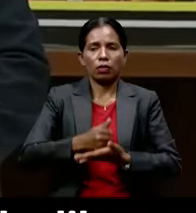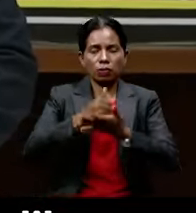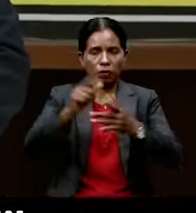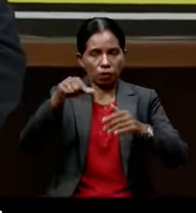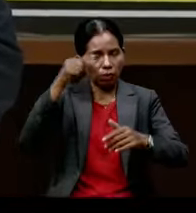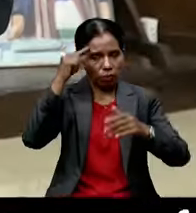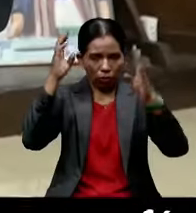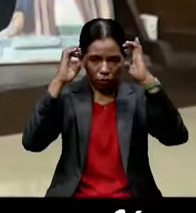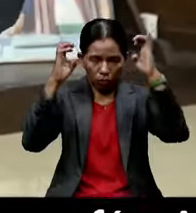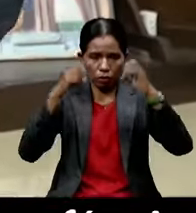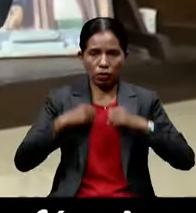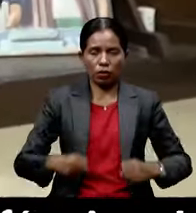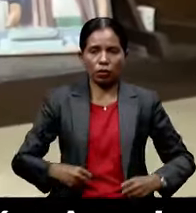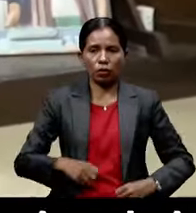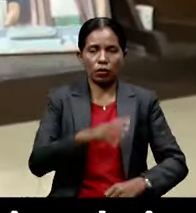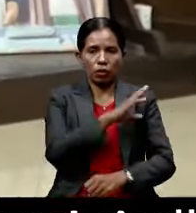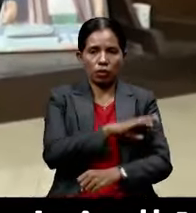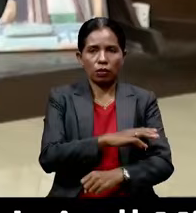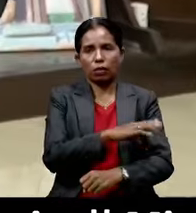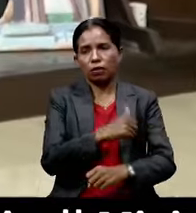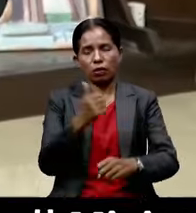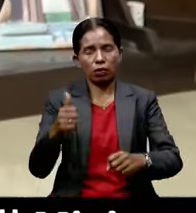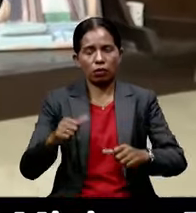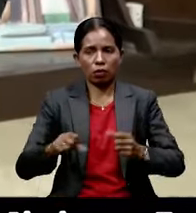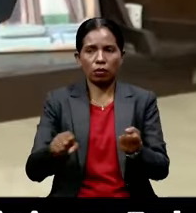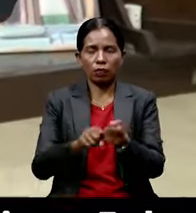de educação, saúde e segurança no seu lutan, deve